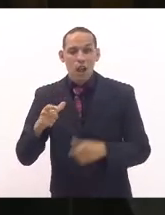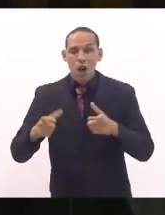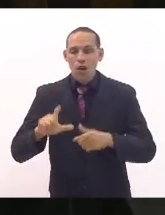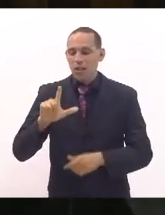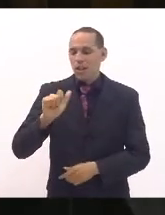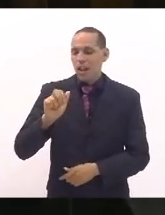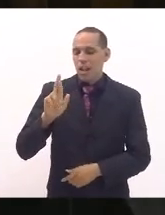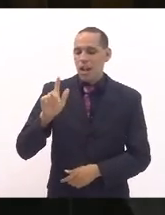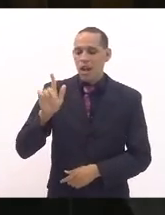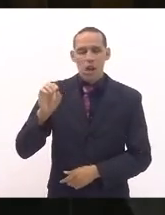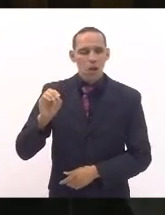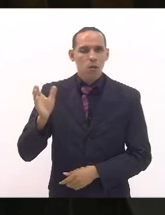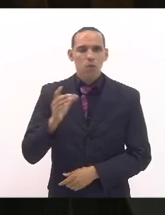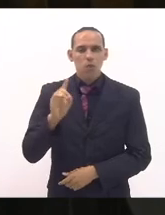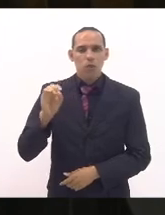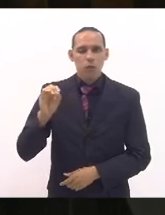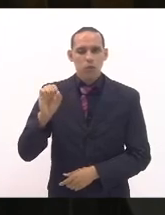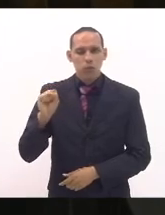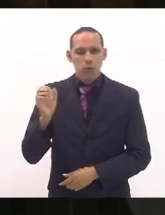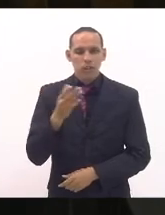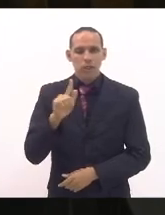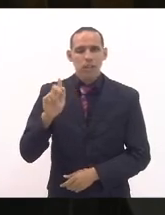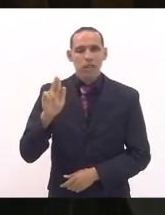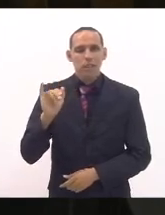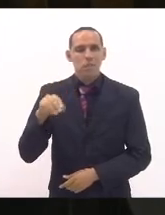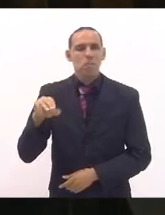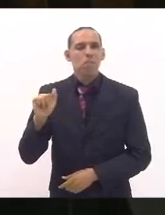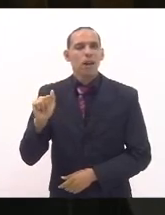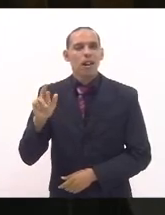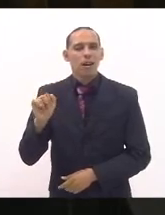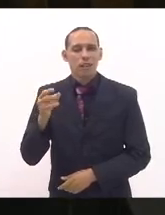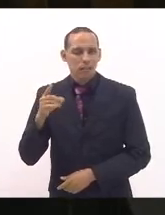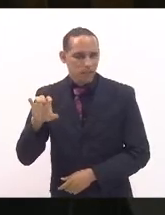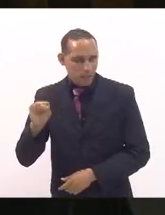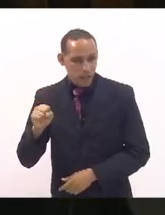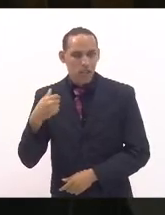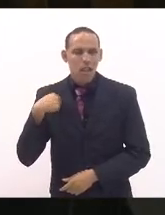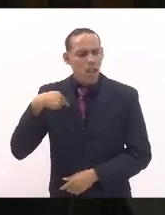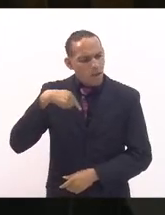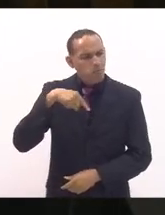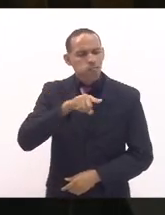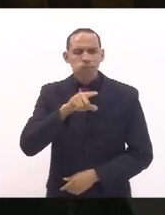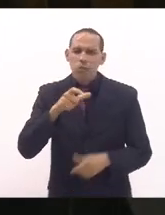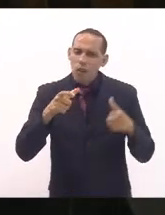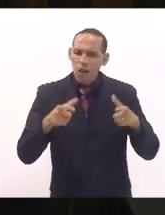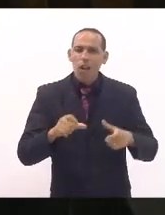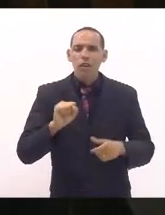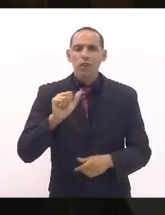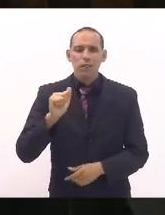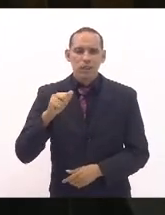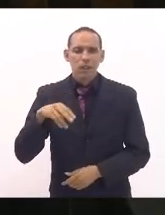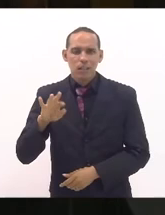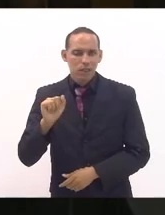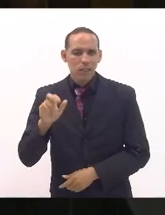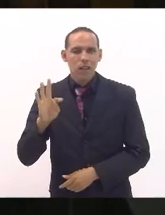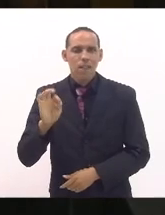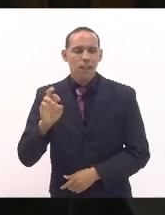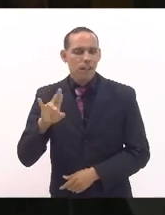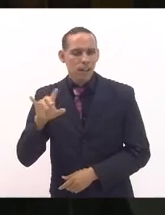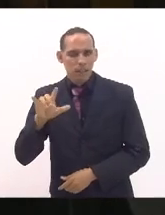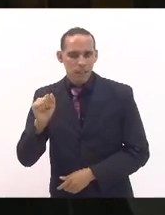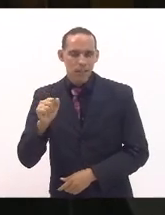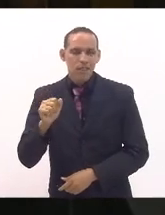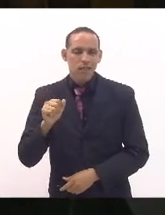Guimarães. Eu fui até Santa Teresa no final de semana, após sair da reunião do meu partido, o PTB, o partido